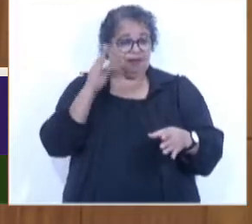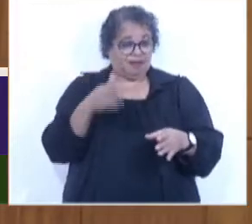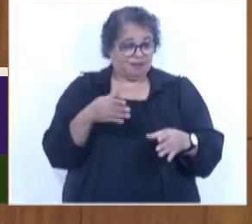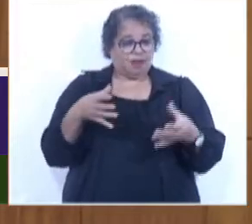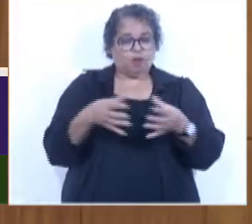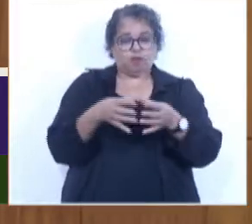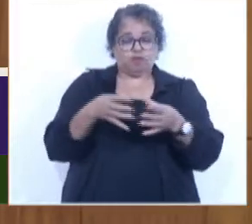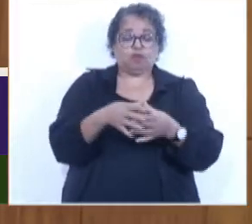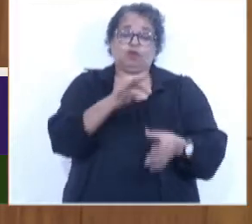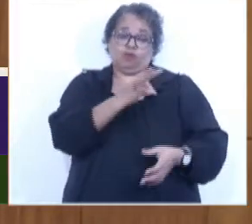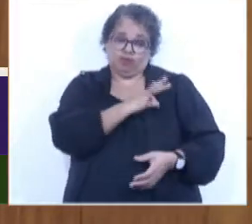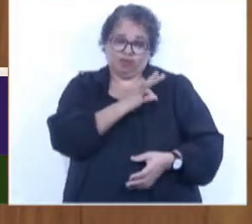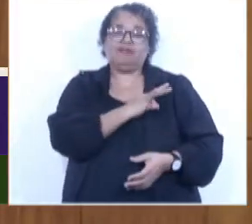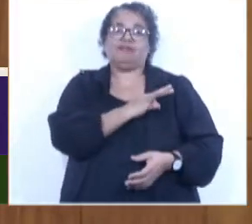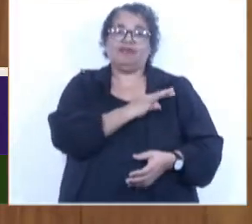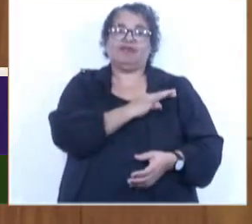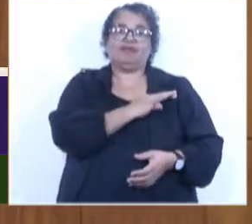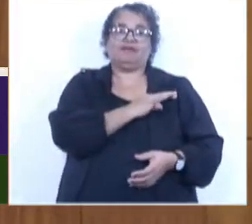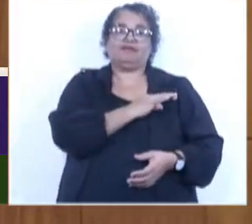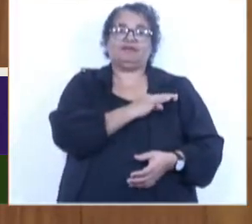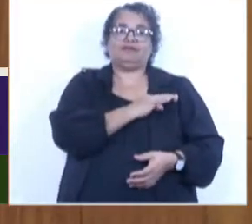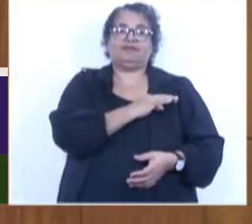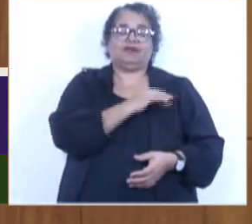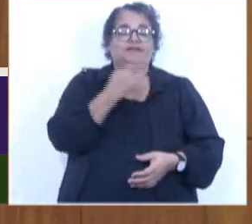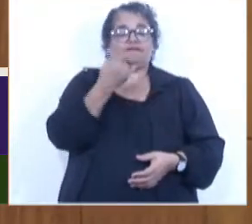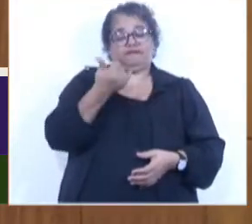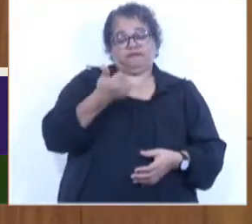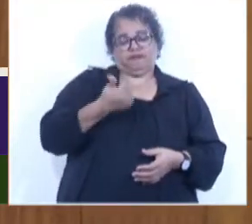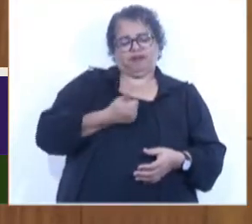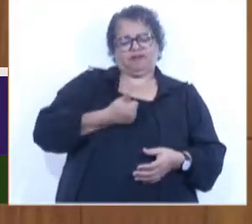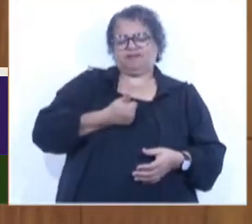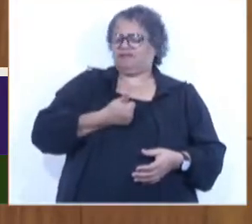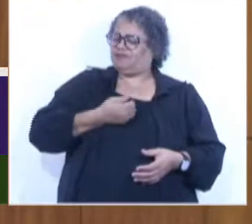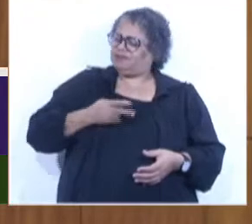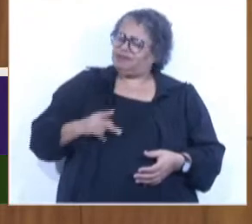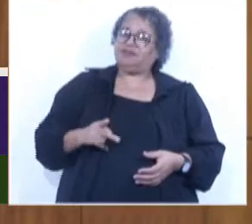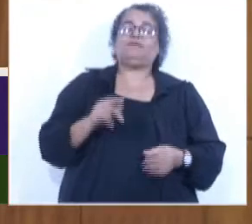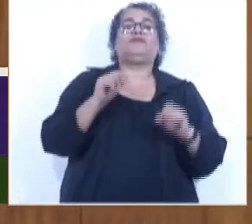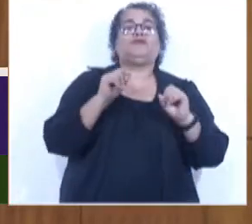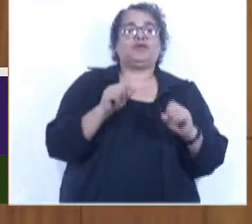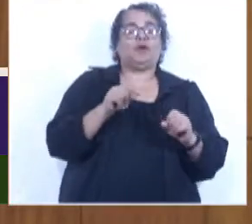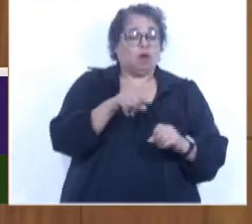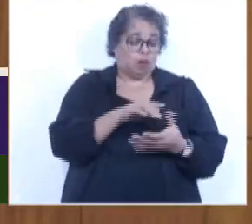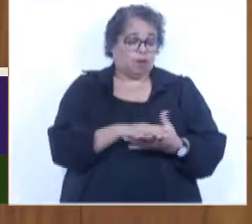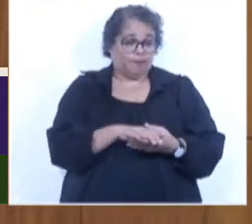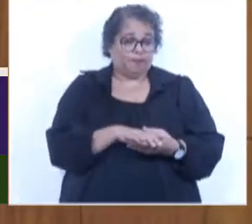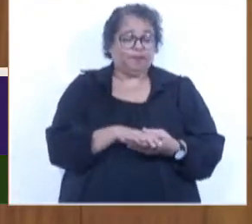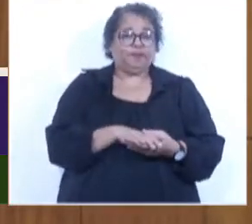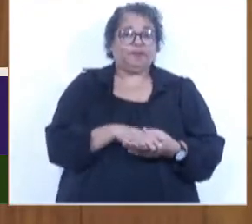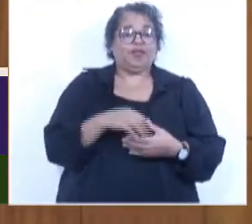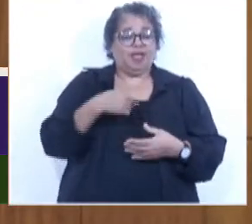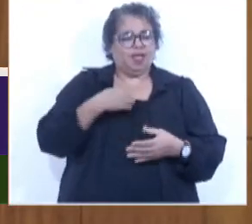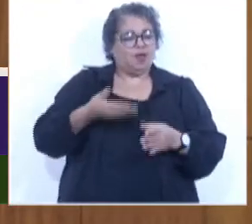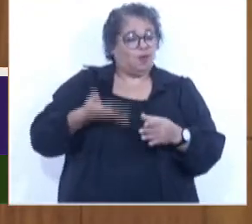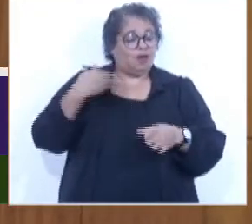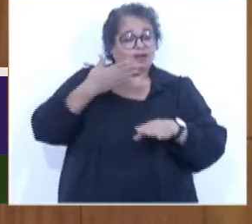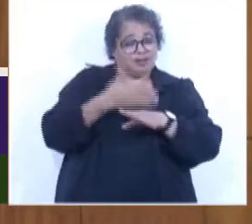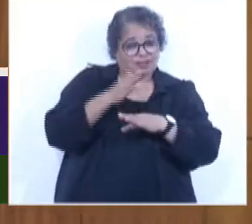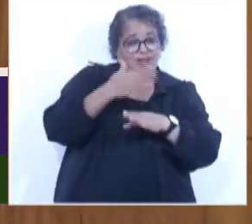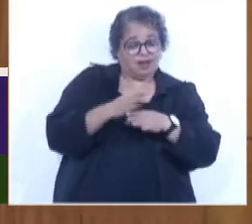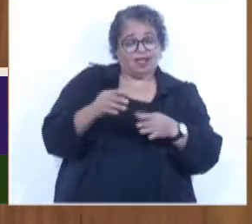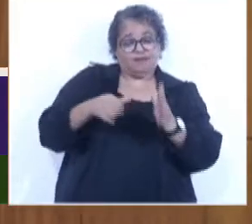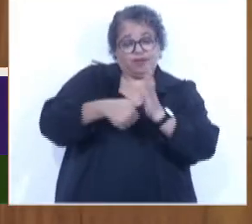comissões técnicas já chegaram para mim várias vezes senhor presidente e falar que enfim eu treinava no clube x